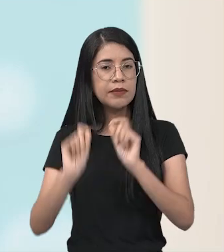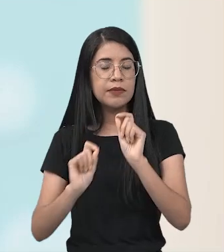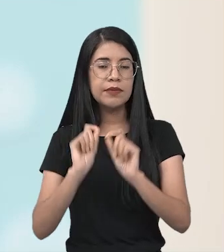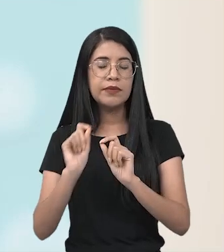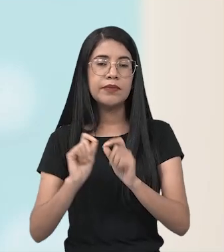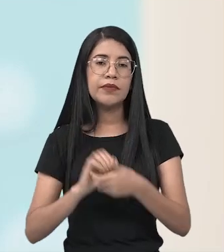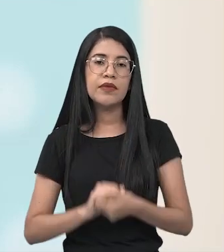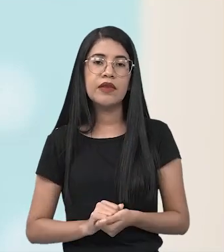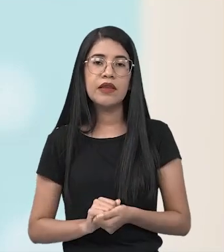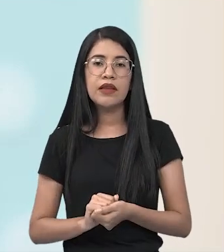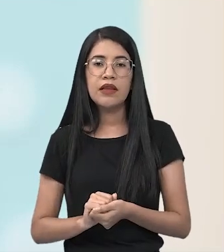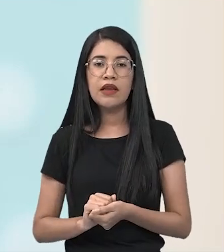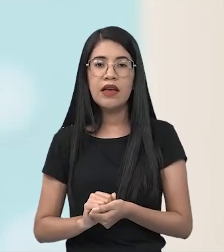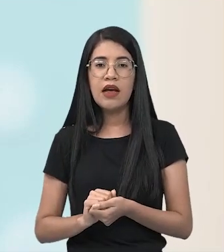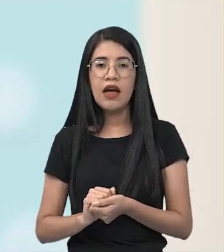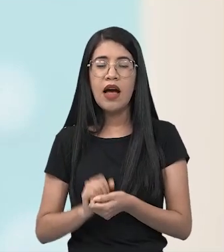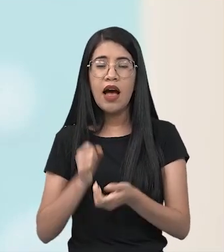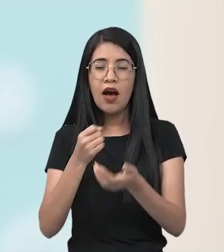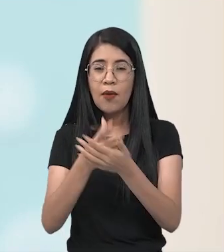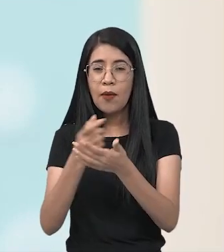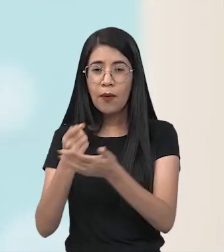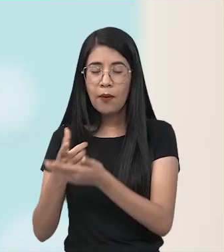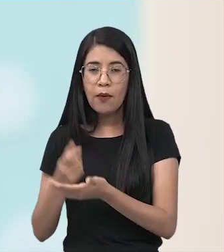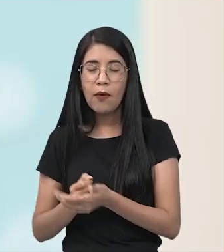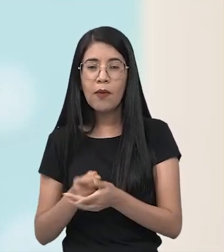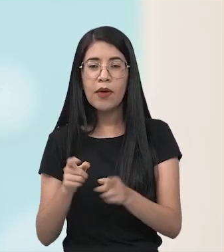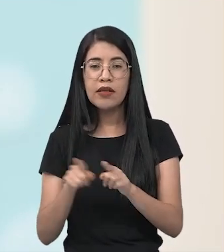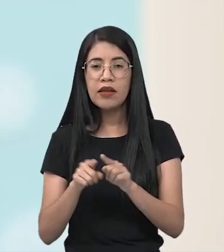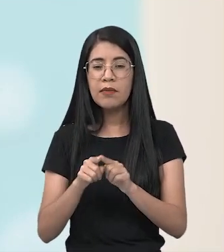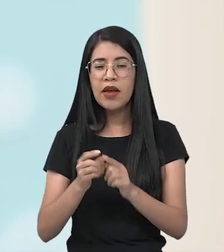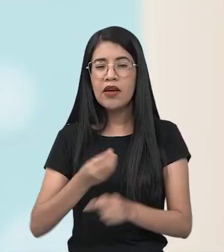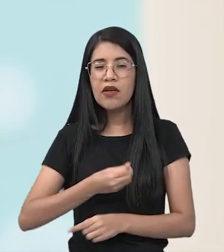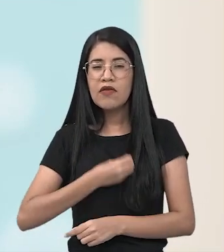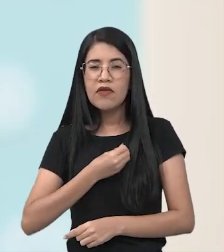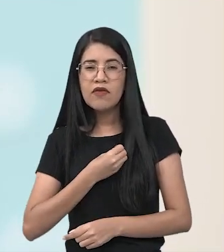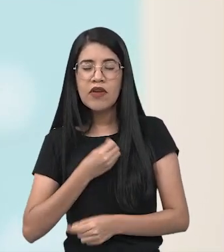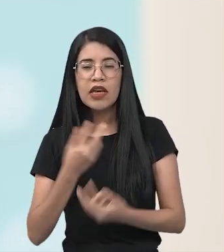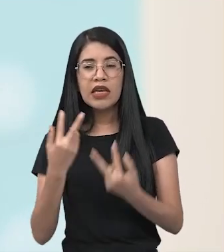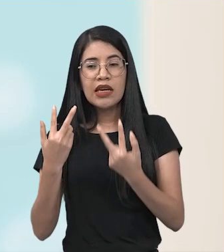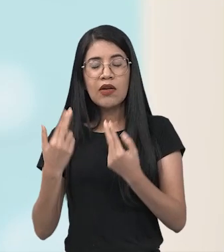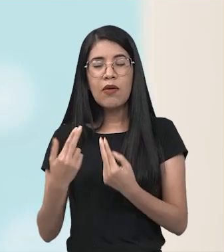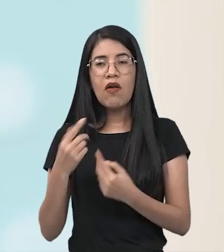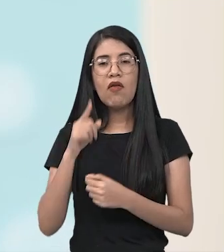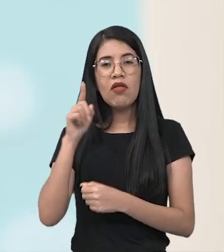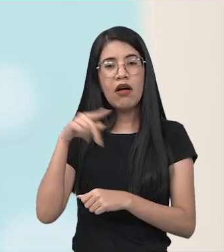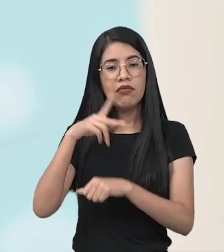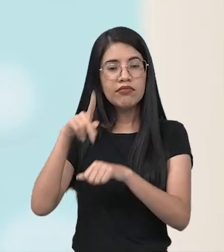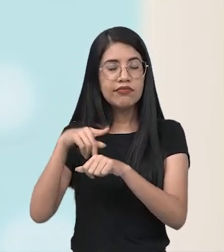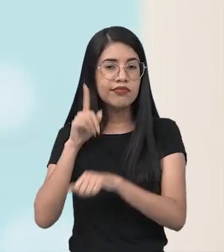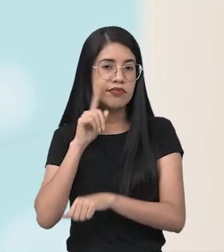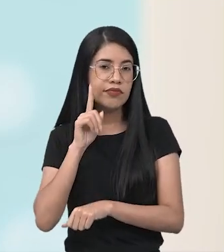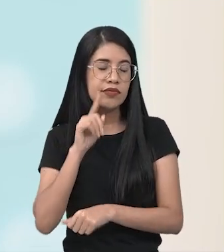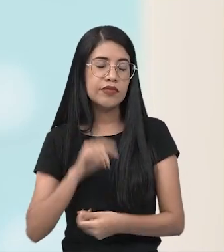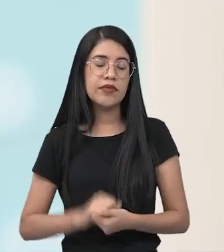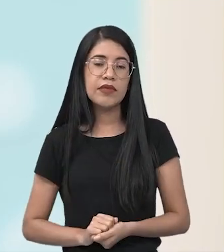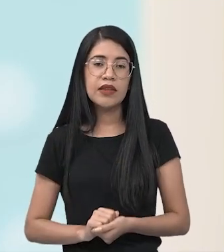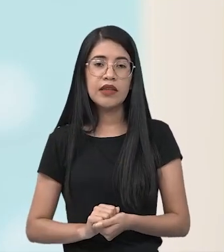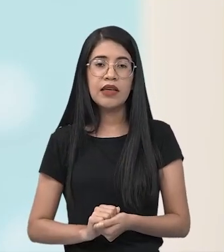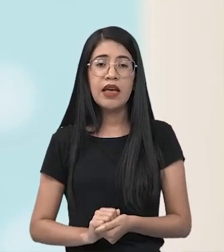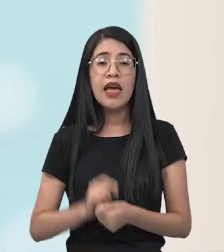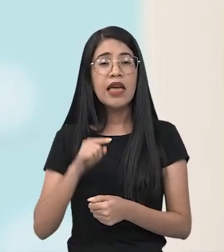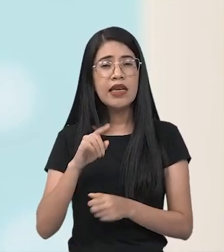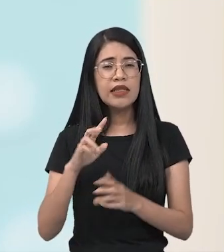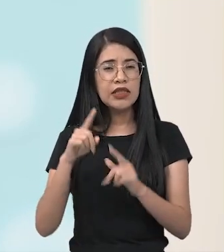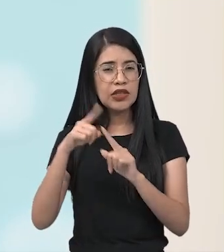o consumo, a publicidade e o modo de vida americano. E a pop art ela vem trazer